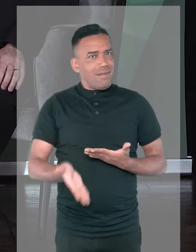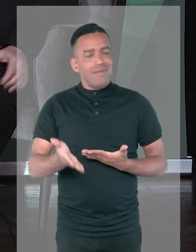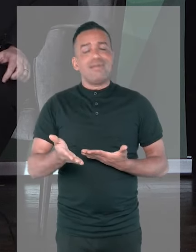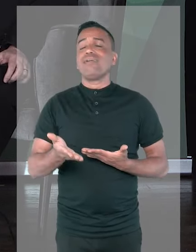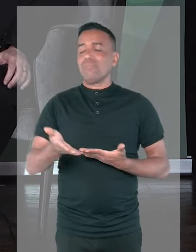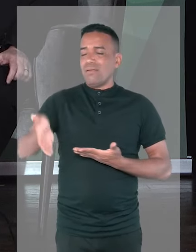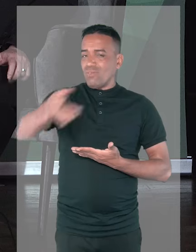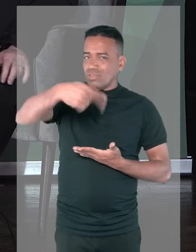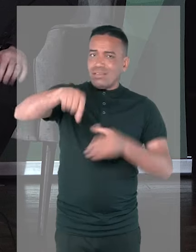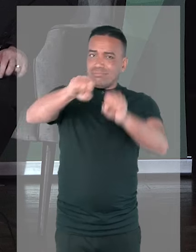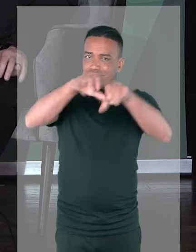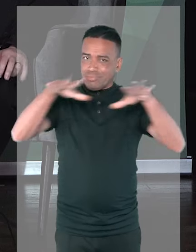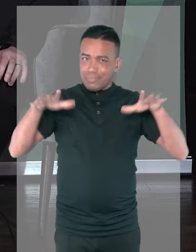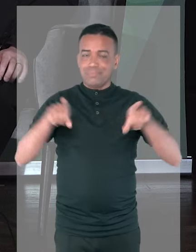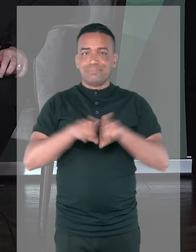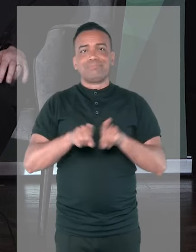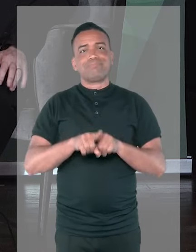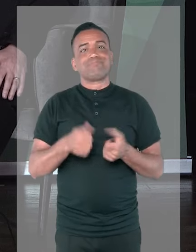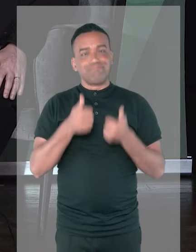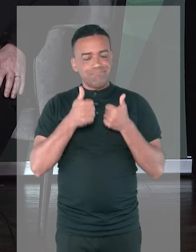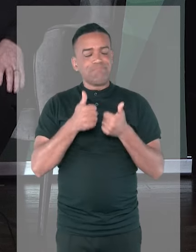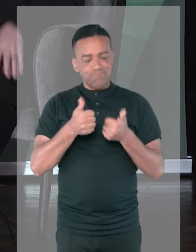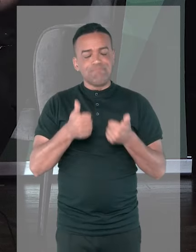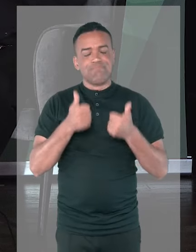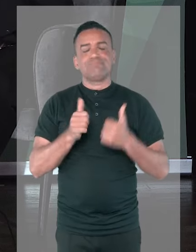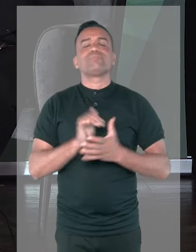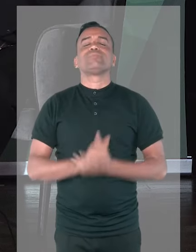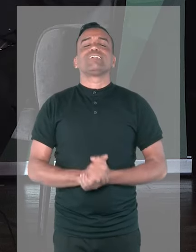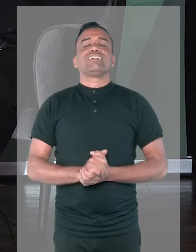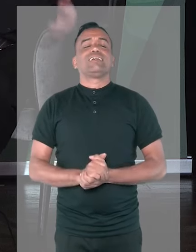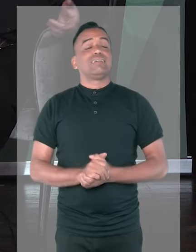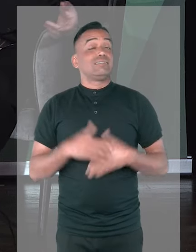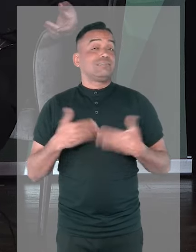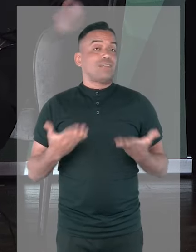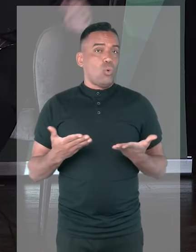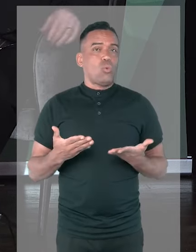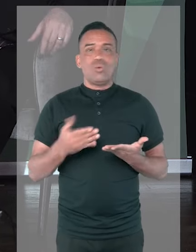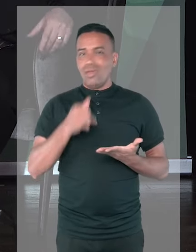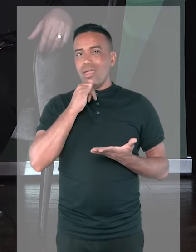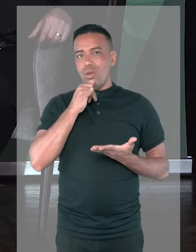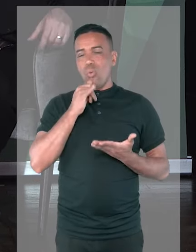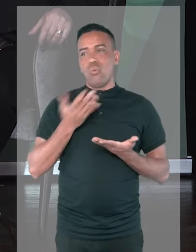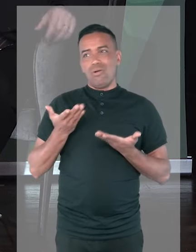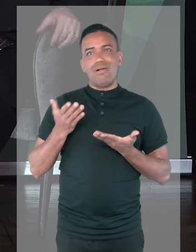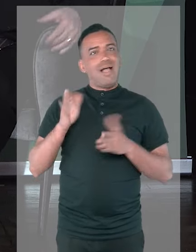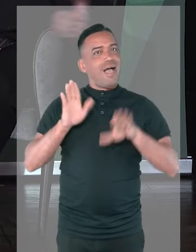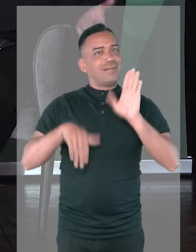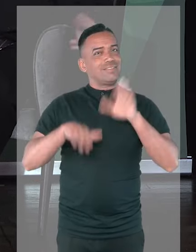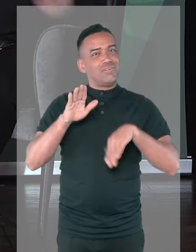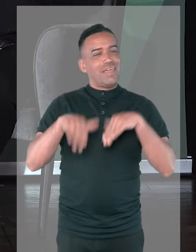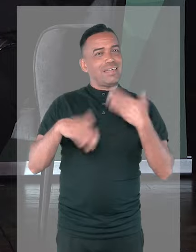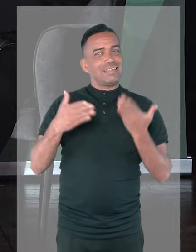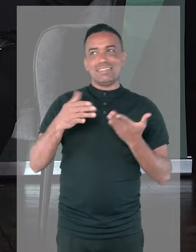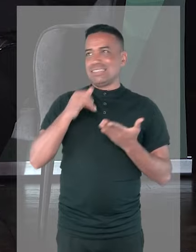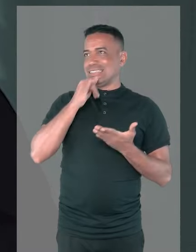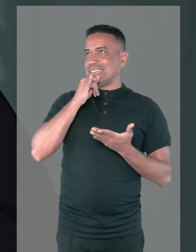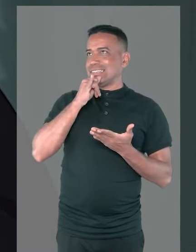claro, também. Tá bom, Afonso. Bem, e até compito com você, às vezes, quer dizer,